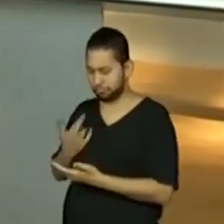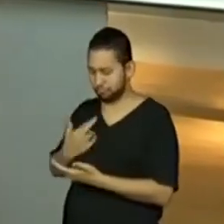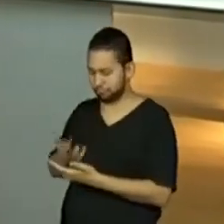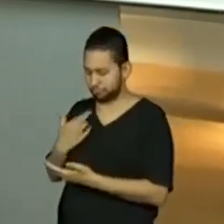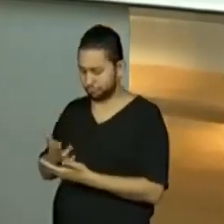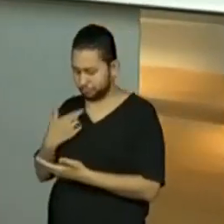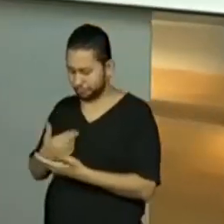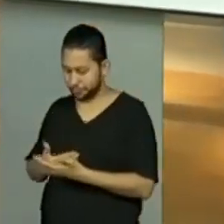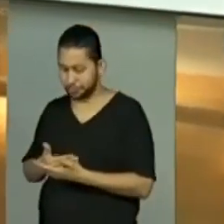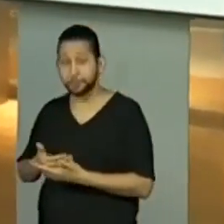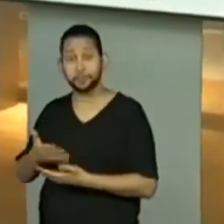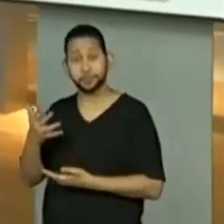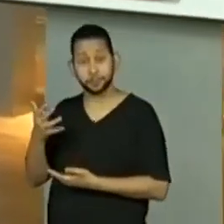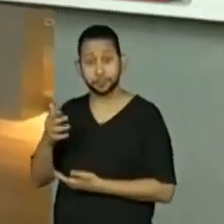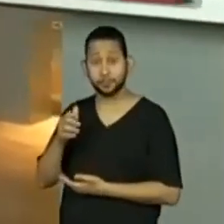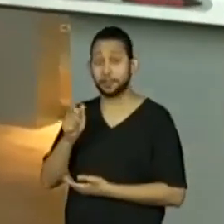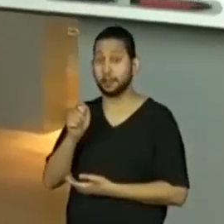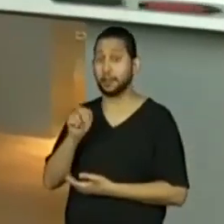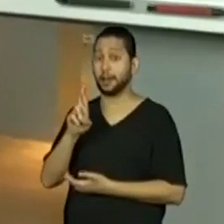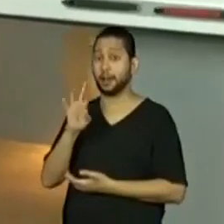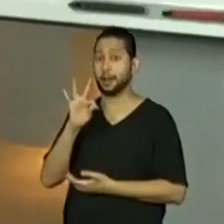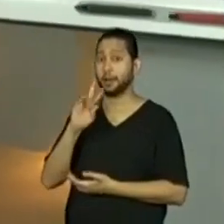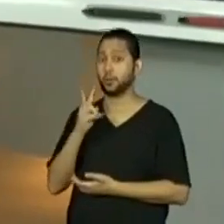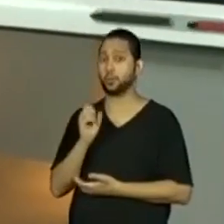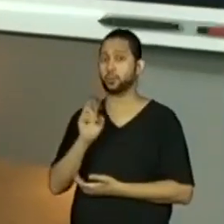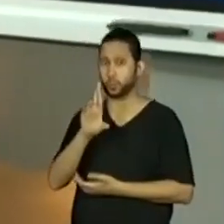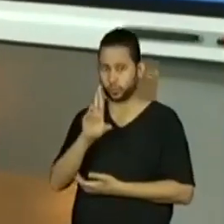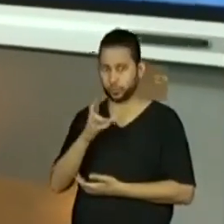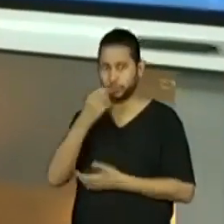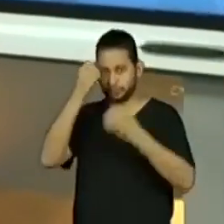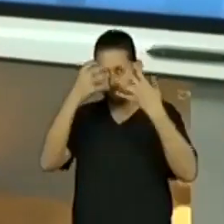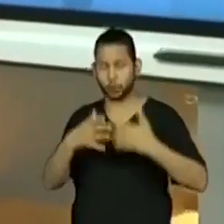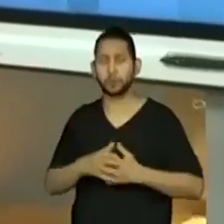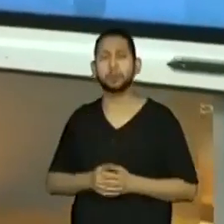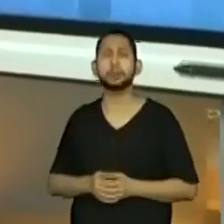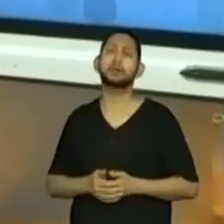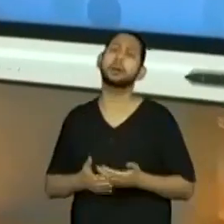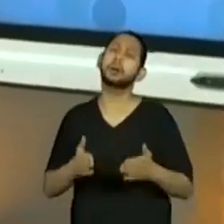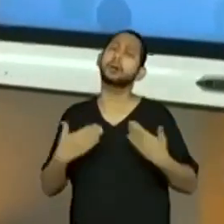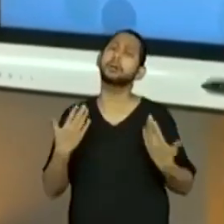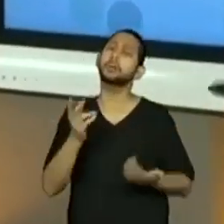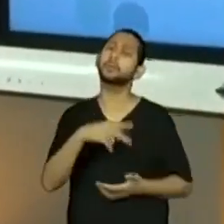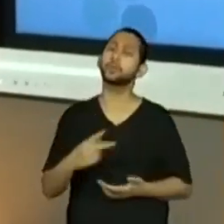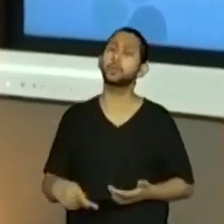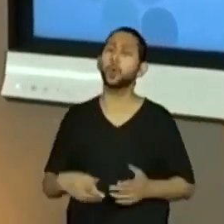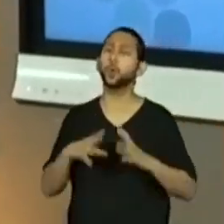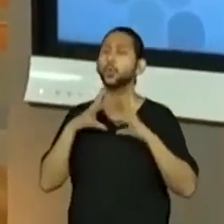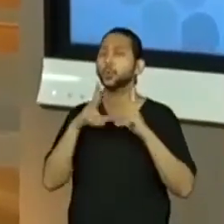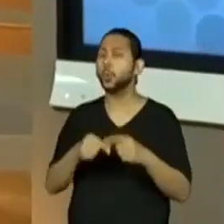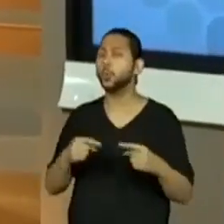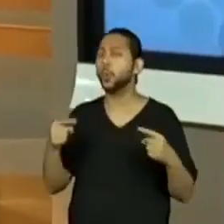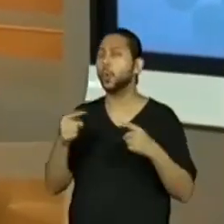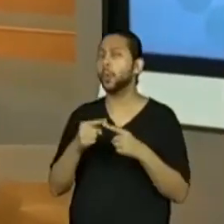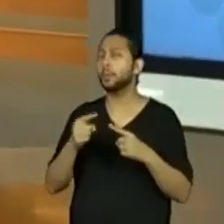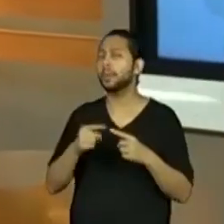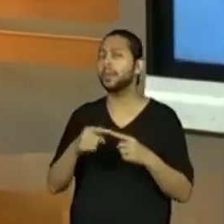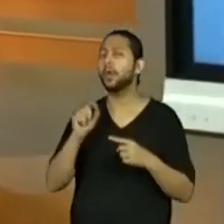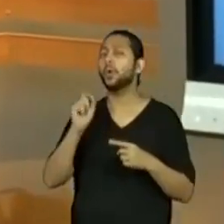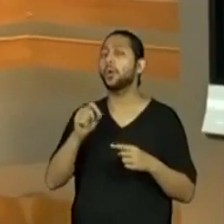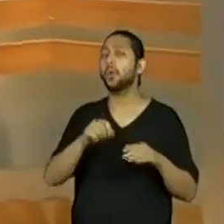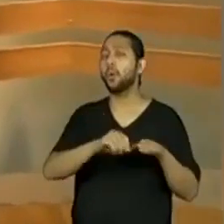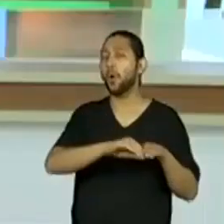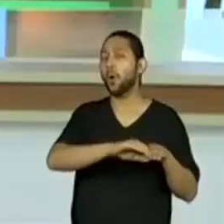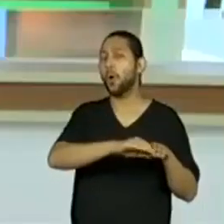aqui. Olha só, o Arthur está dizendo, professor, tudo isso tem a ver com ondas